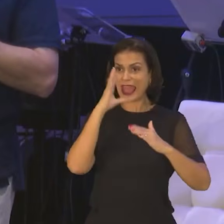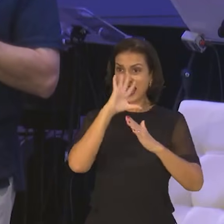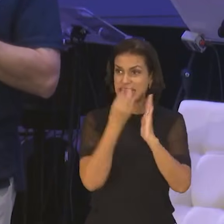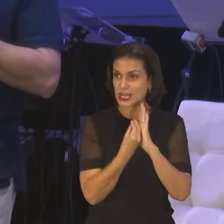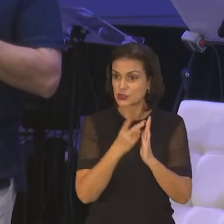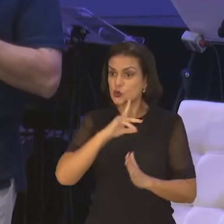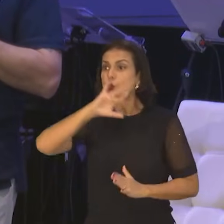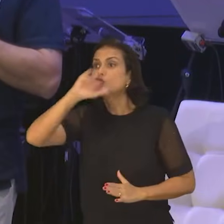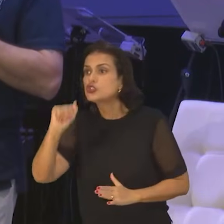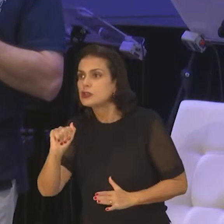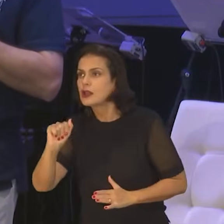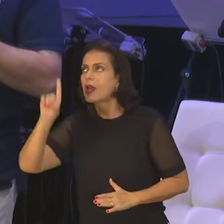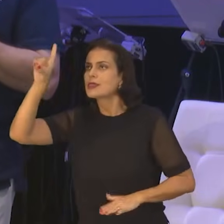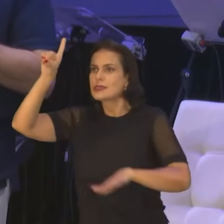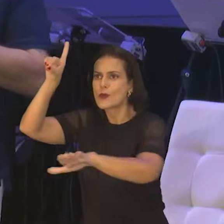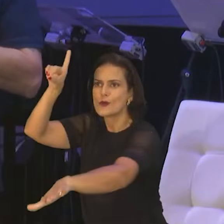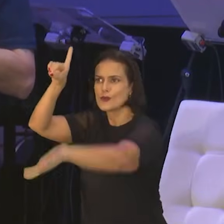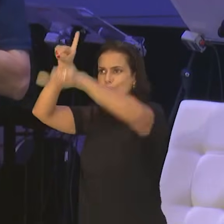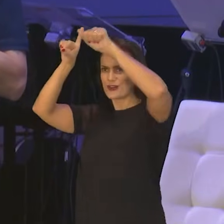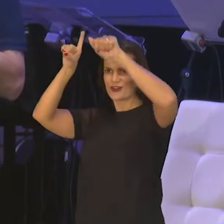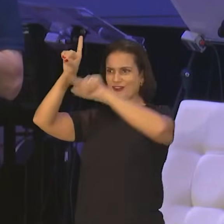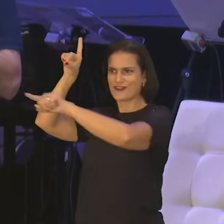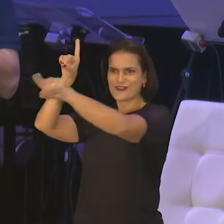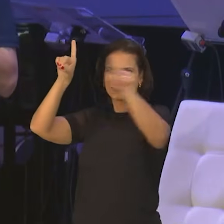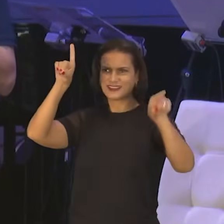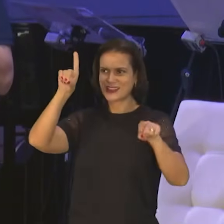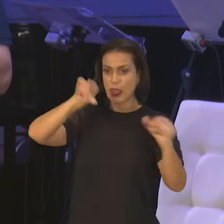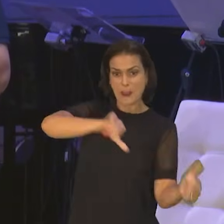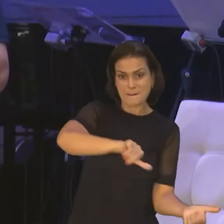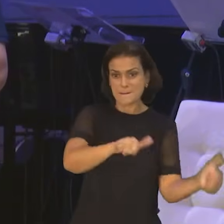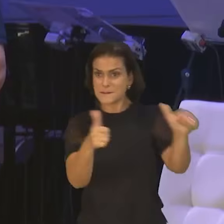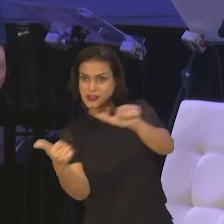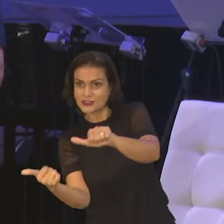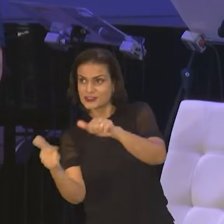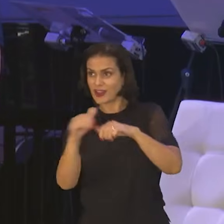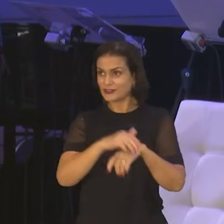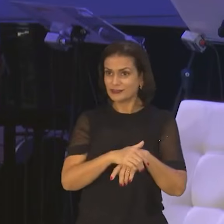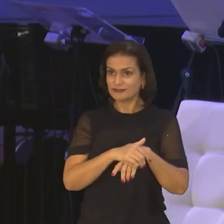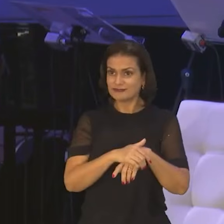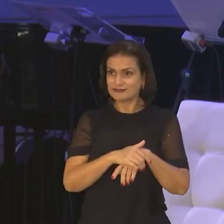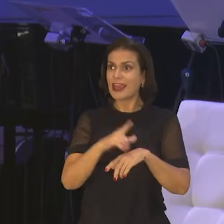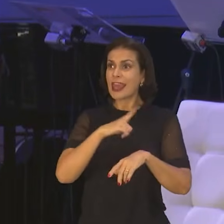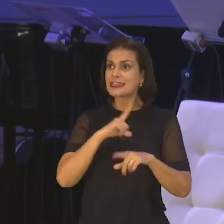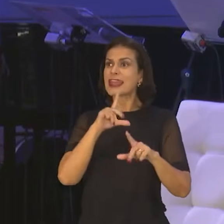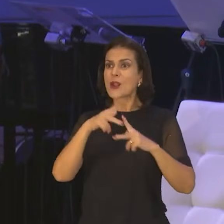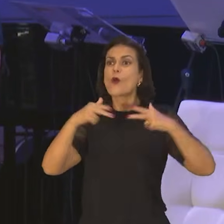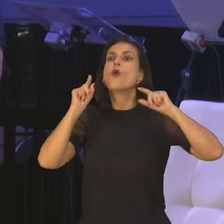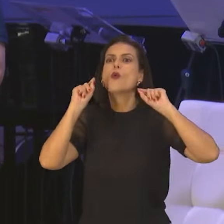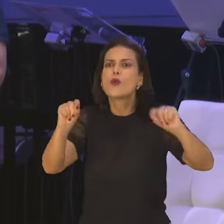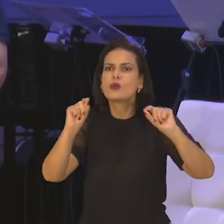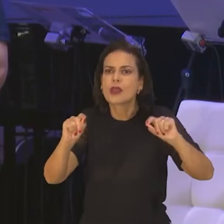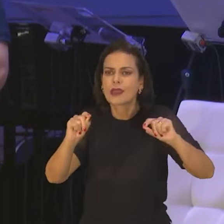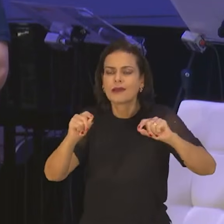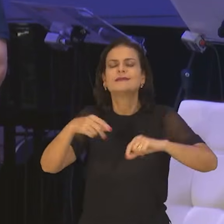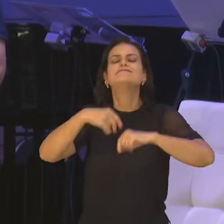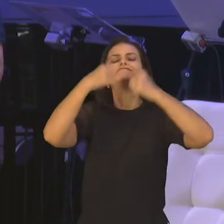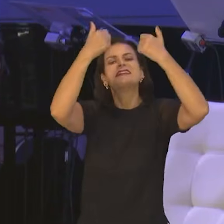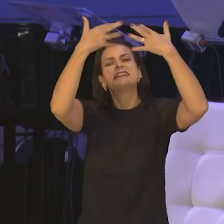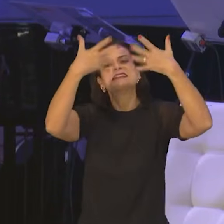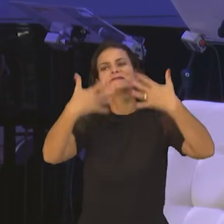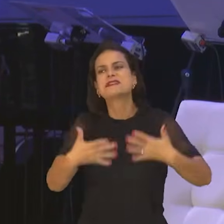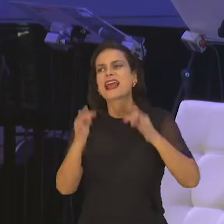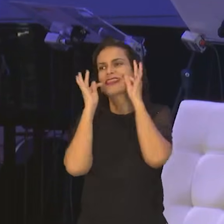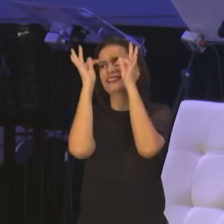dia Deus te alcançou, você foi batizado e você tem uma coisa para contar.